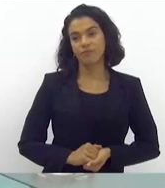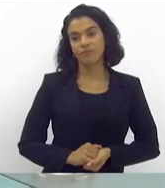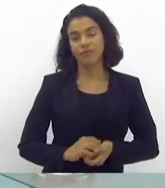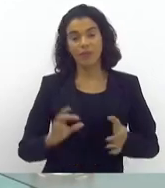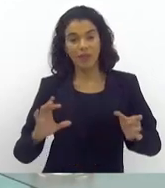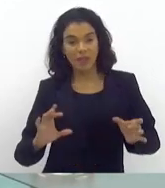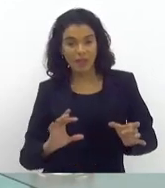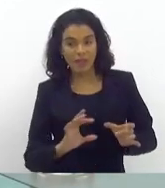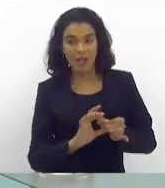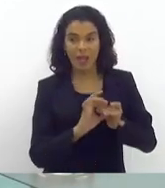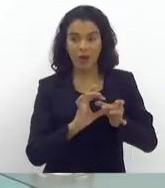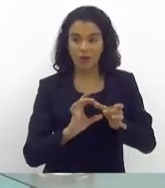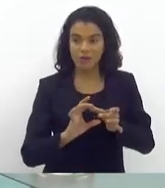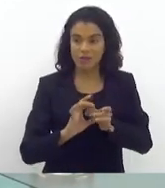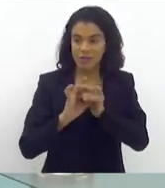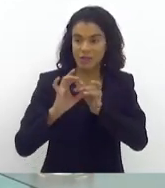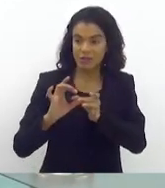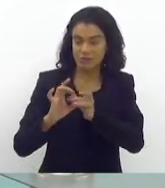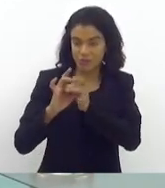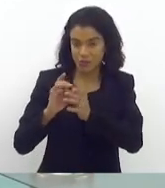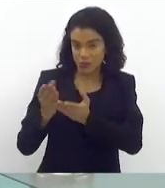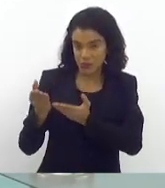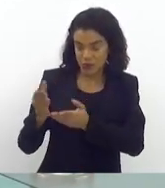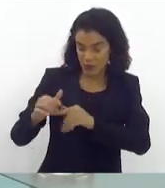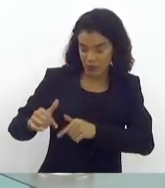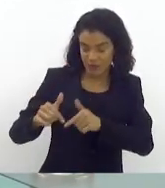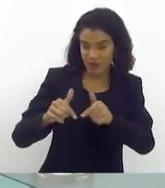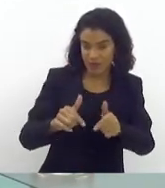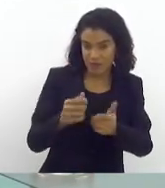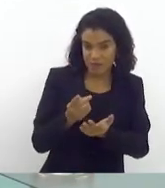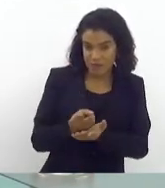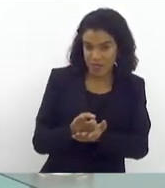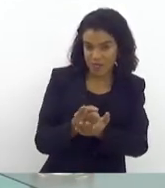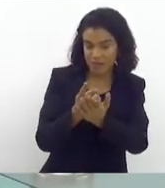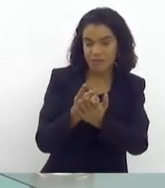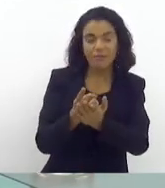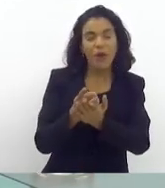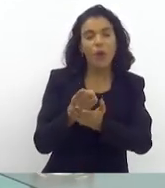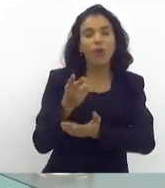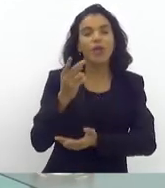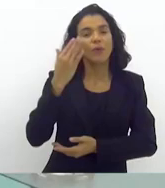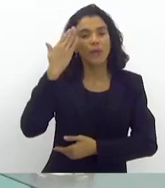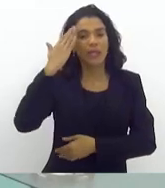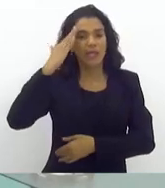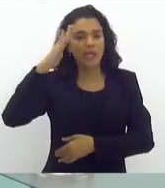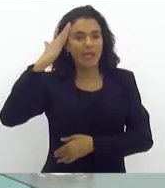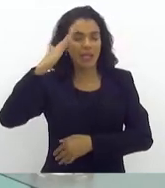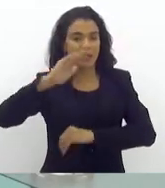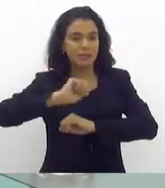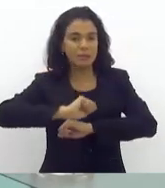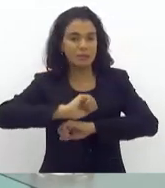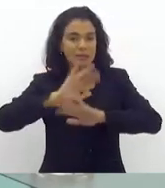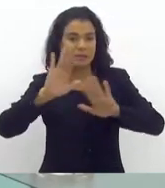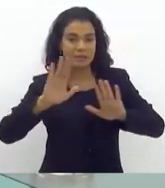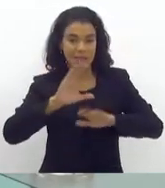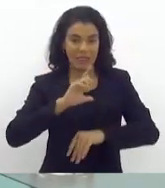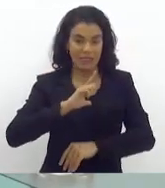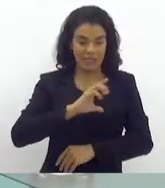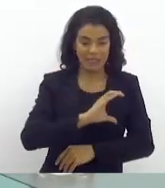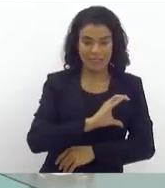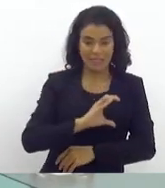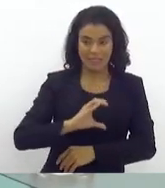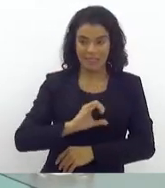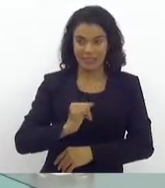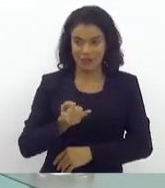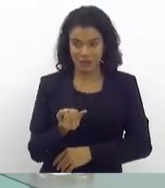nas consolidações que o senhor tem feito, mantinha a linha de entendimento que tinha a CCJ. E